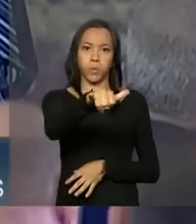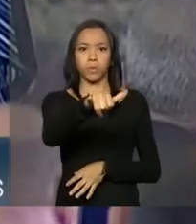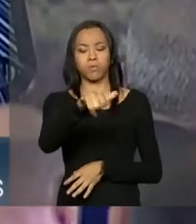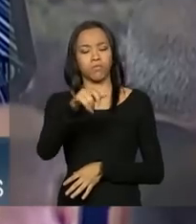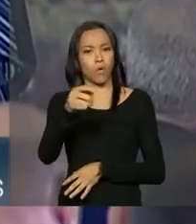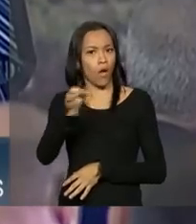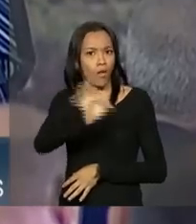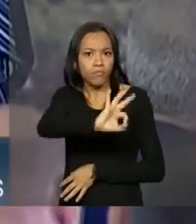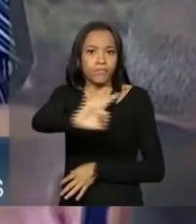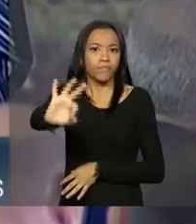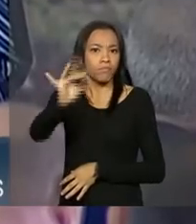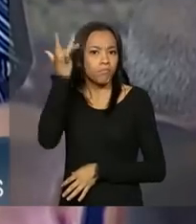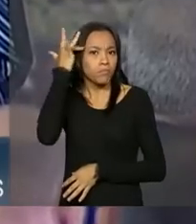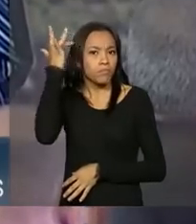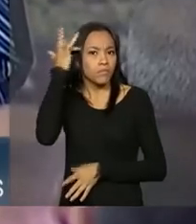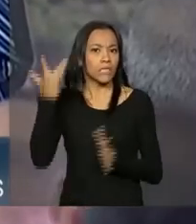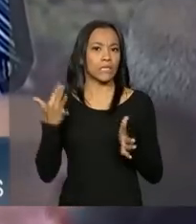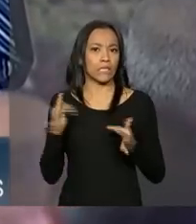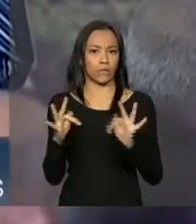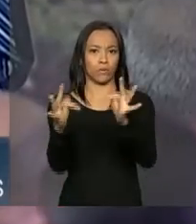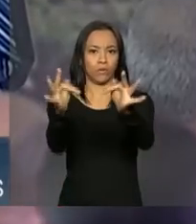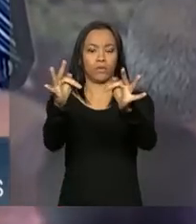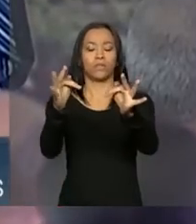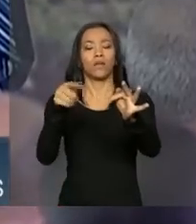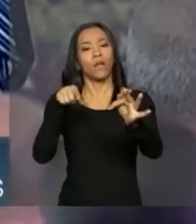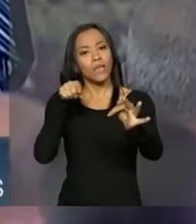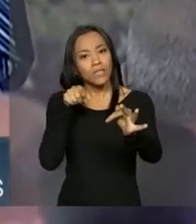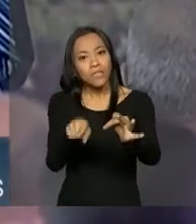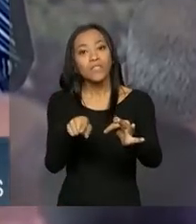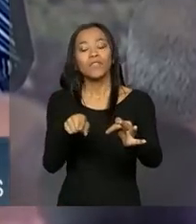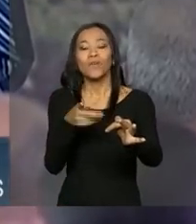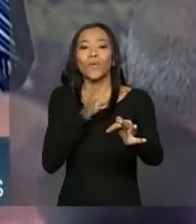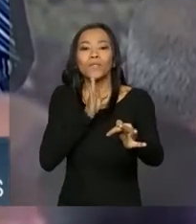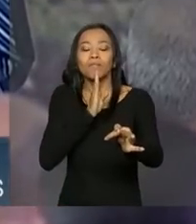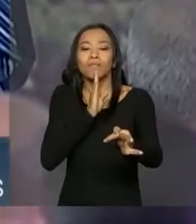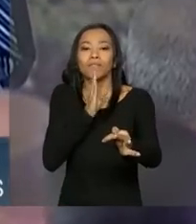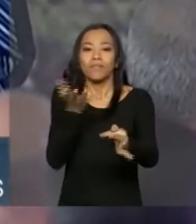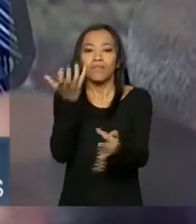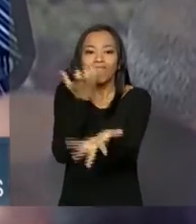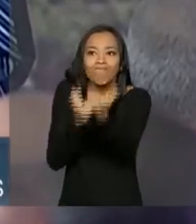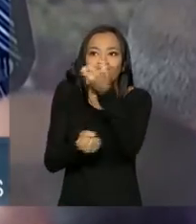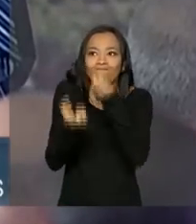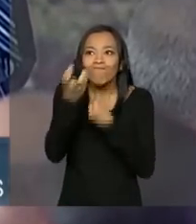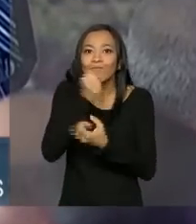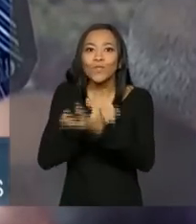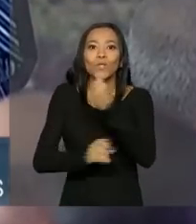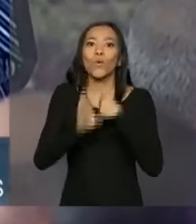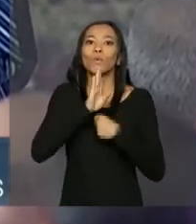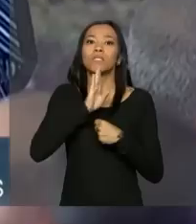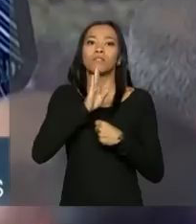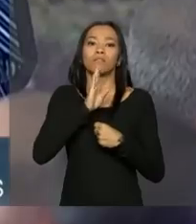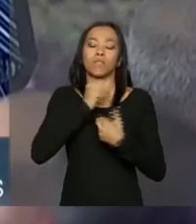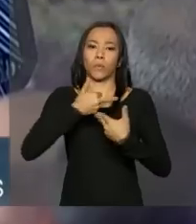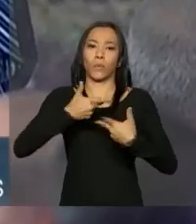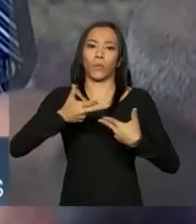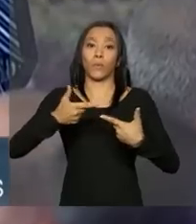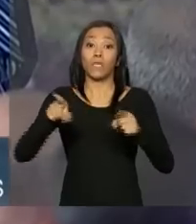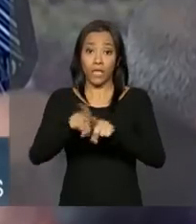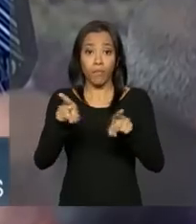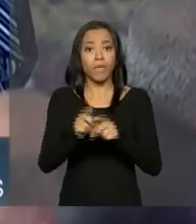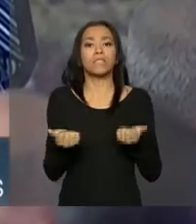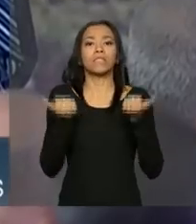Sua execução propiciará ampla transferência de tecnologia e geração de milhares de